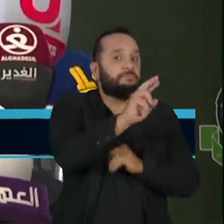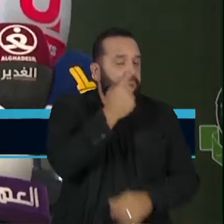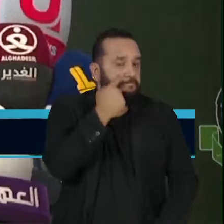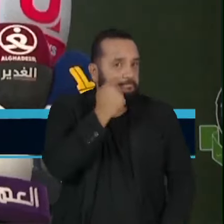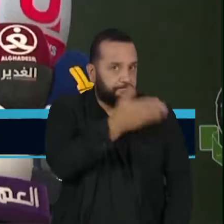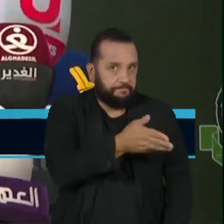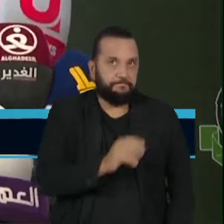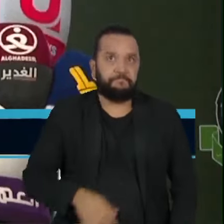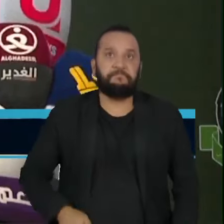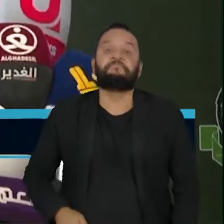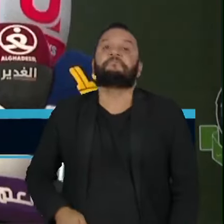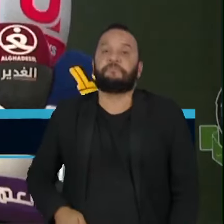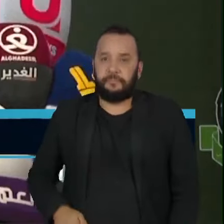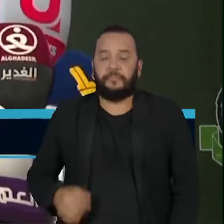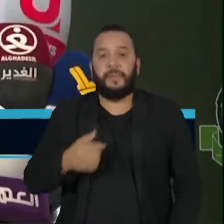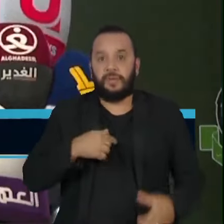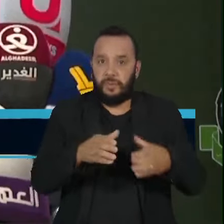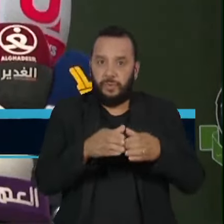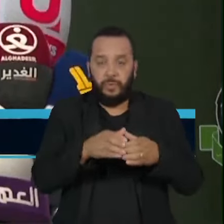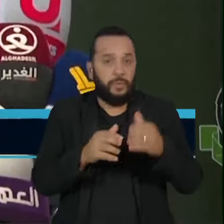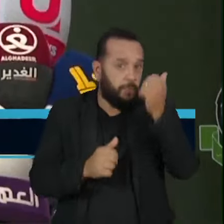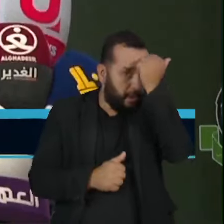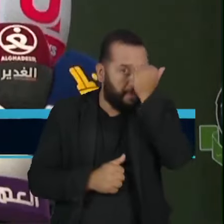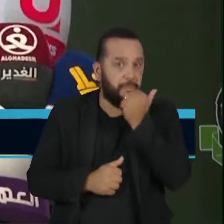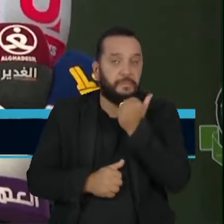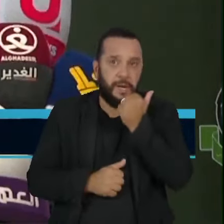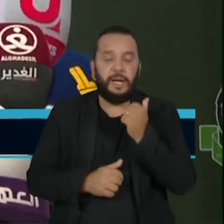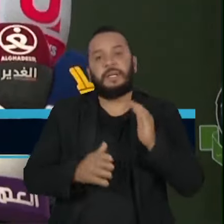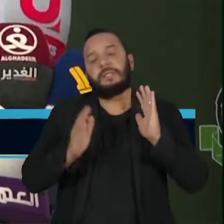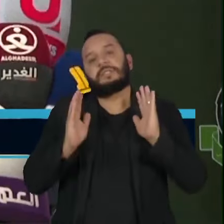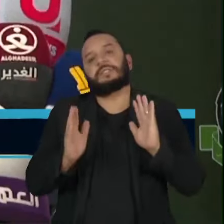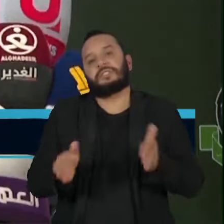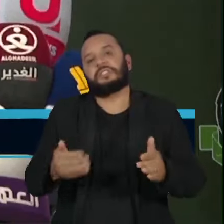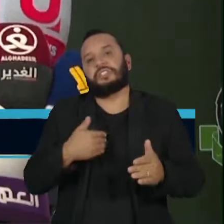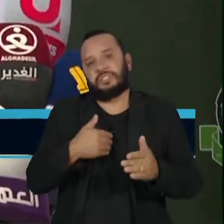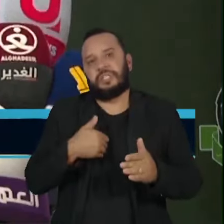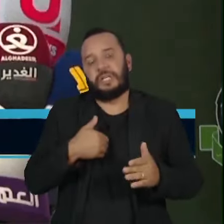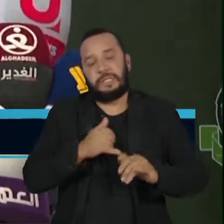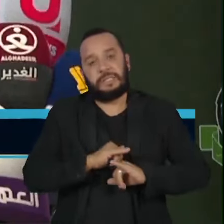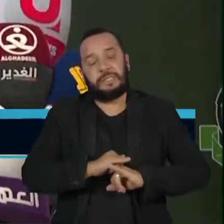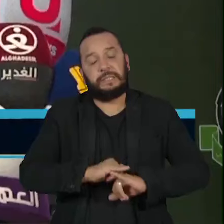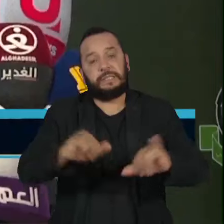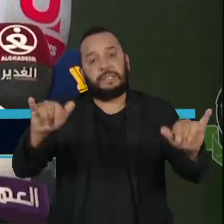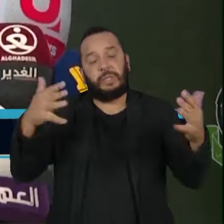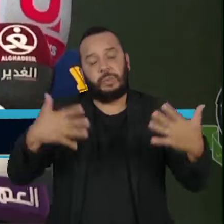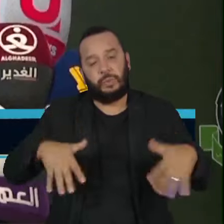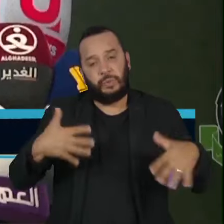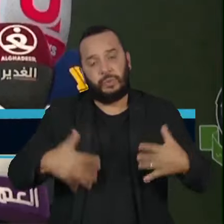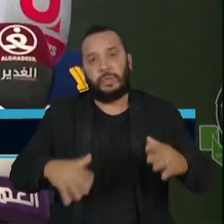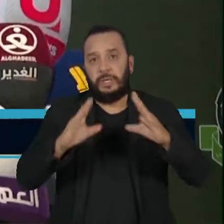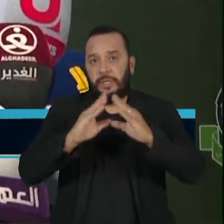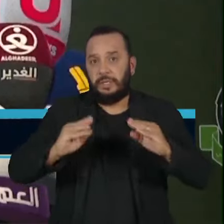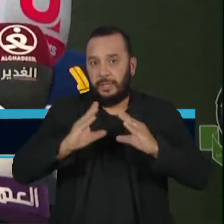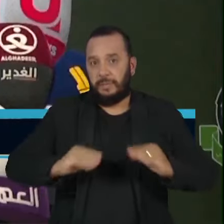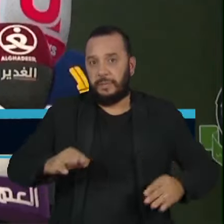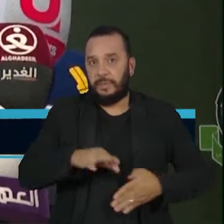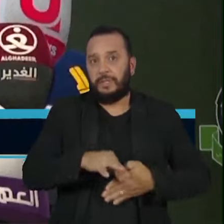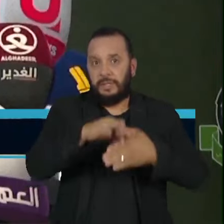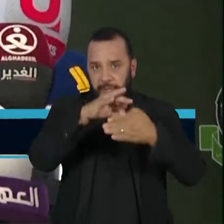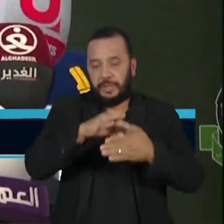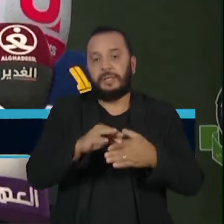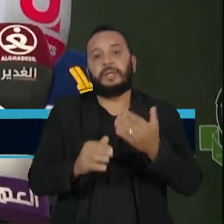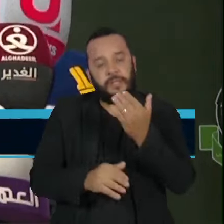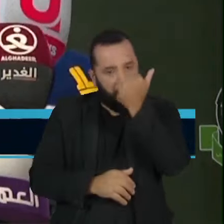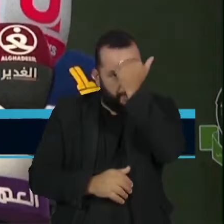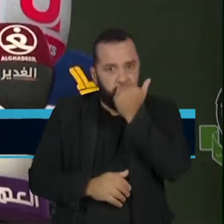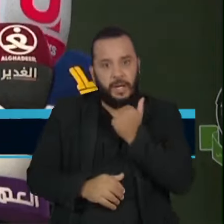Mas as declarações do grupo extremista esfriaram os ânimos do Ocidente. No Líbano, uma das lideranças do Hamas, Osama